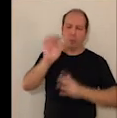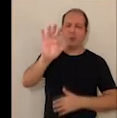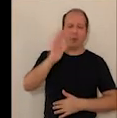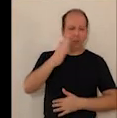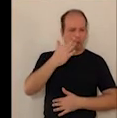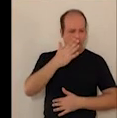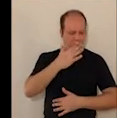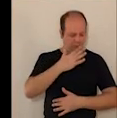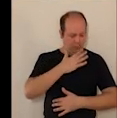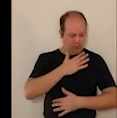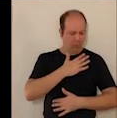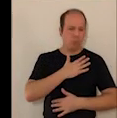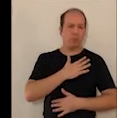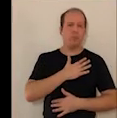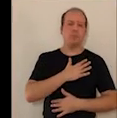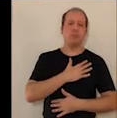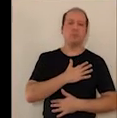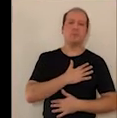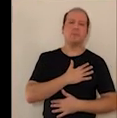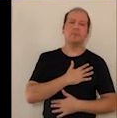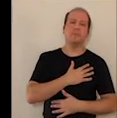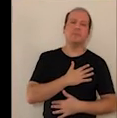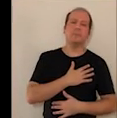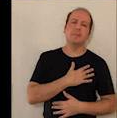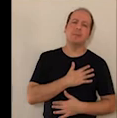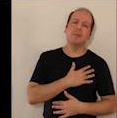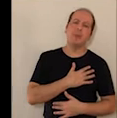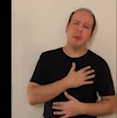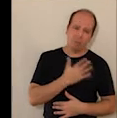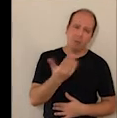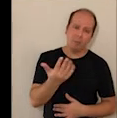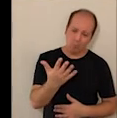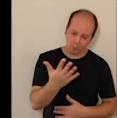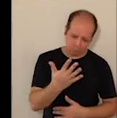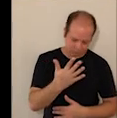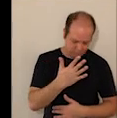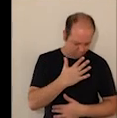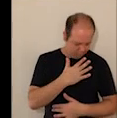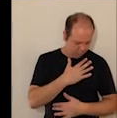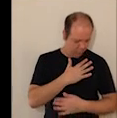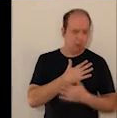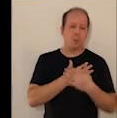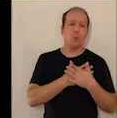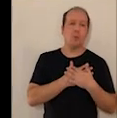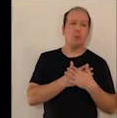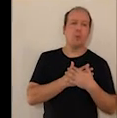Ponha sua preciosa mão, sua mãozinha aqui, sobre o meu coração.